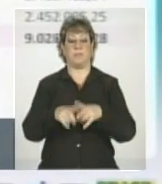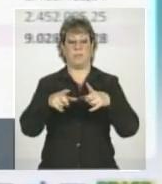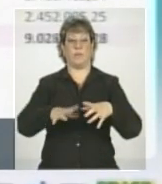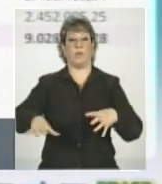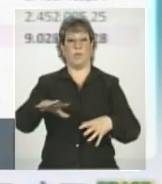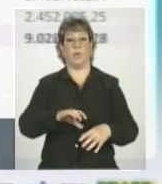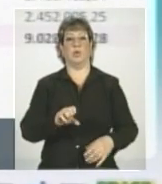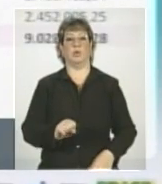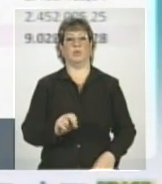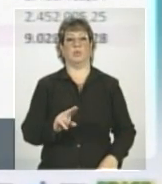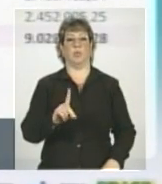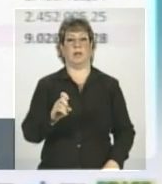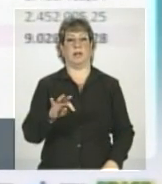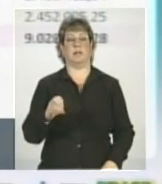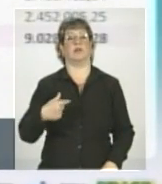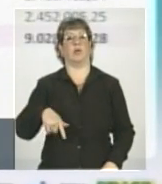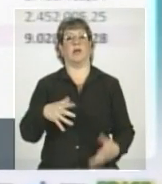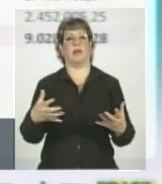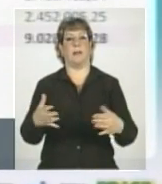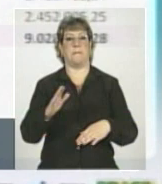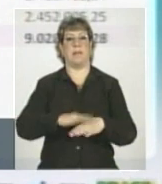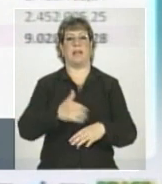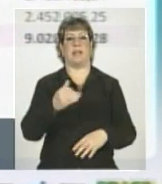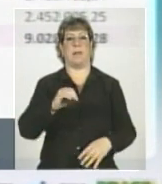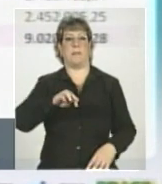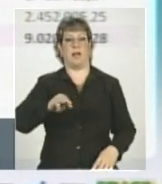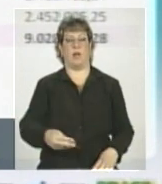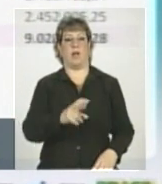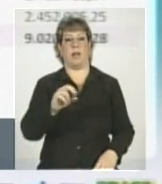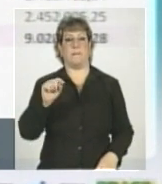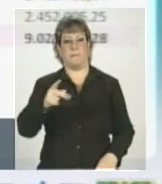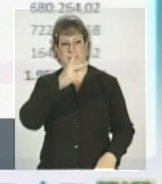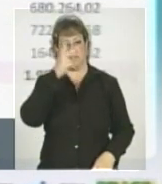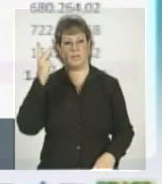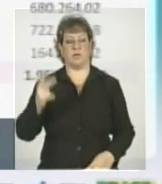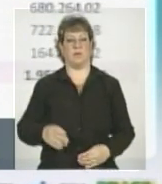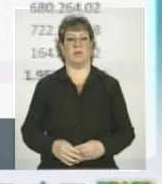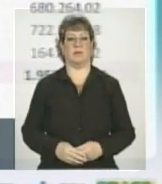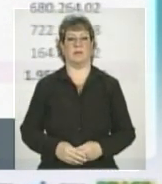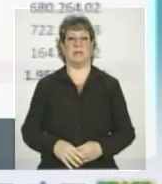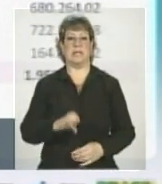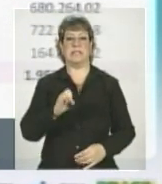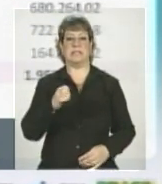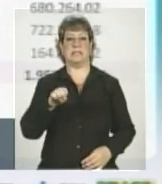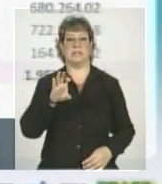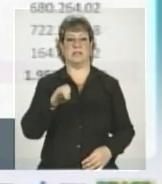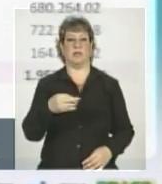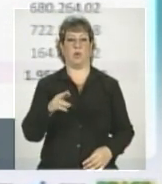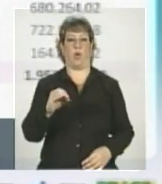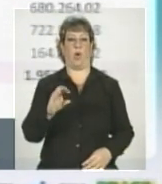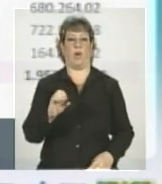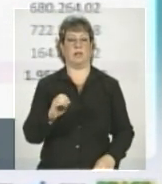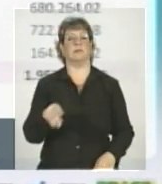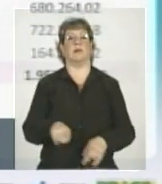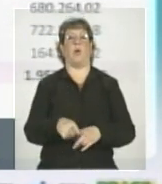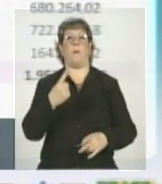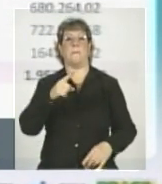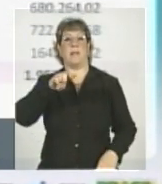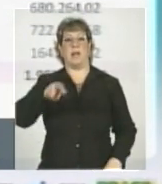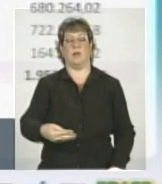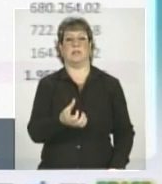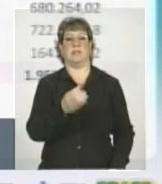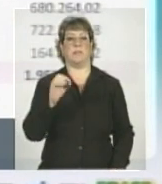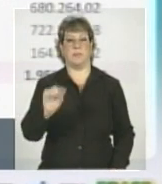gente tem a meta de vacinar mais de 10 milhões e 500 mil pessoas. Pode passar. Centro-oeste, mais de 1 milhão e 600 mil.